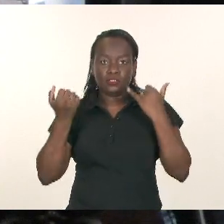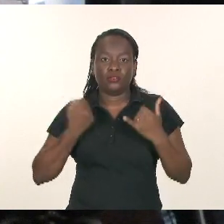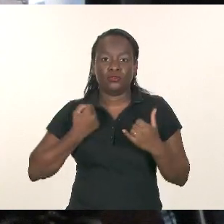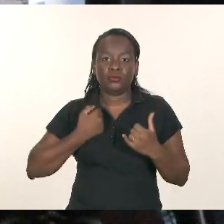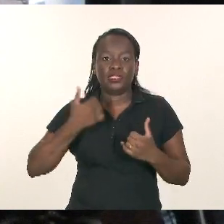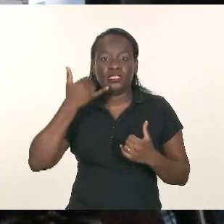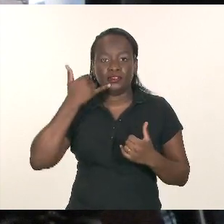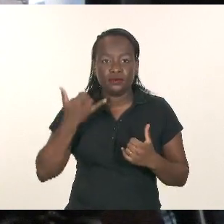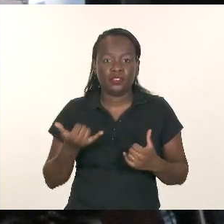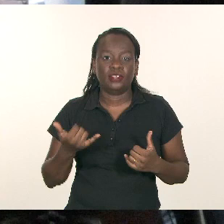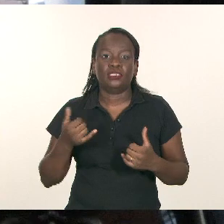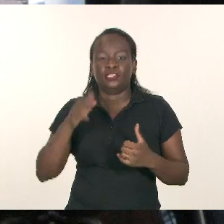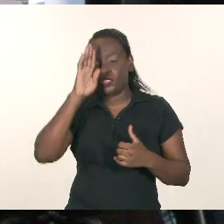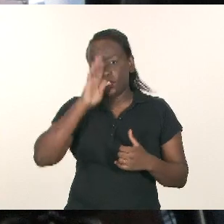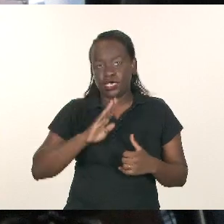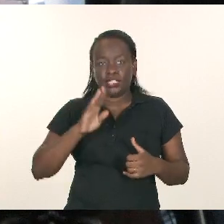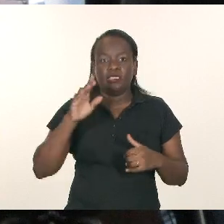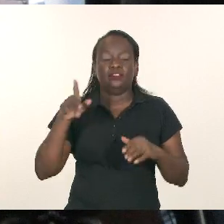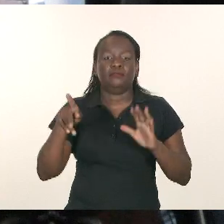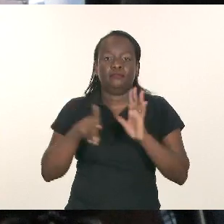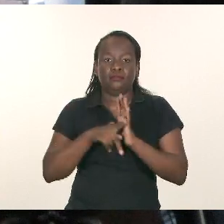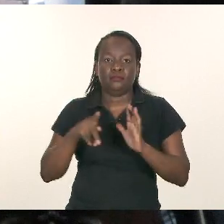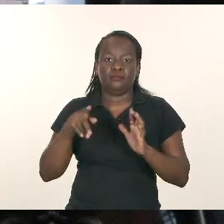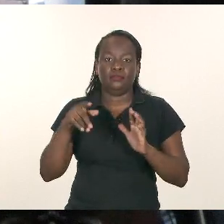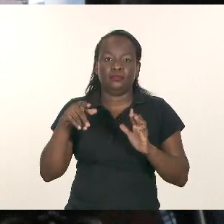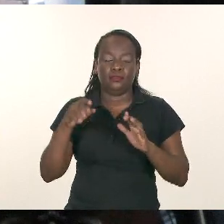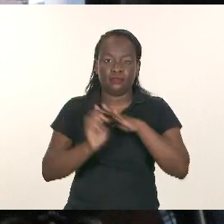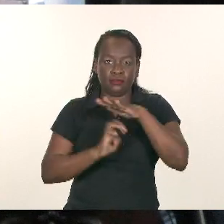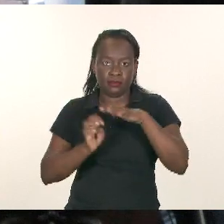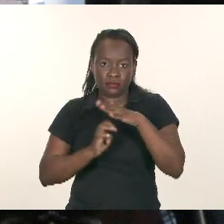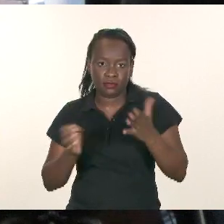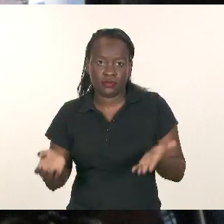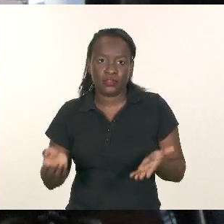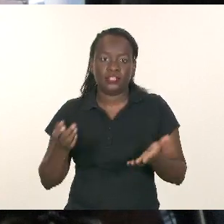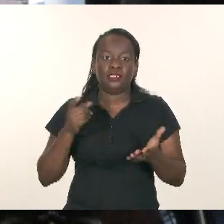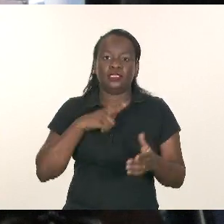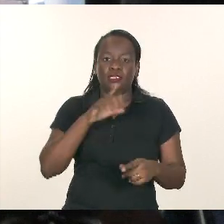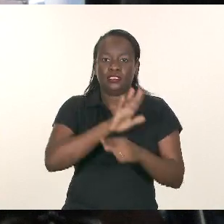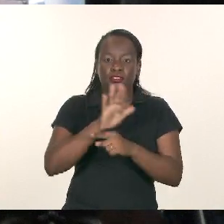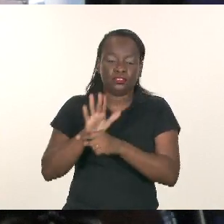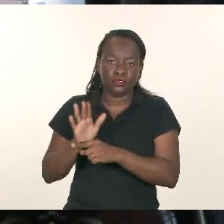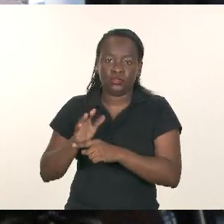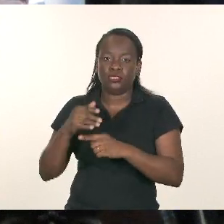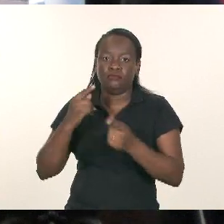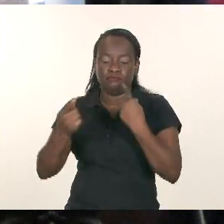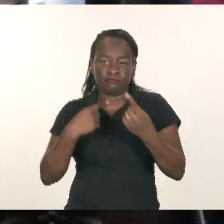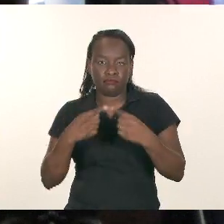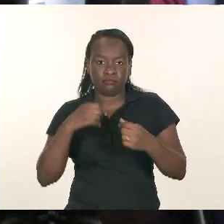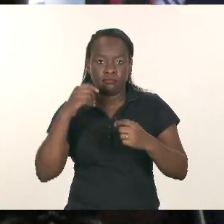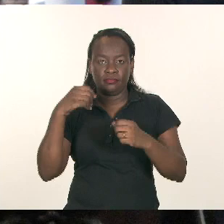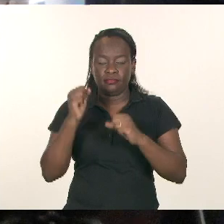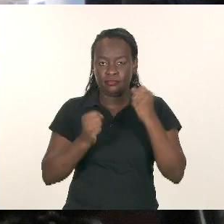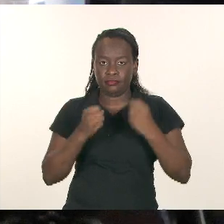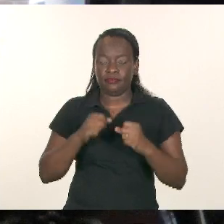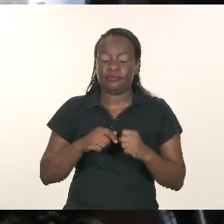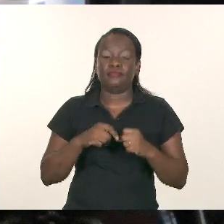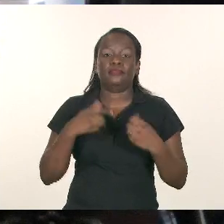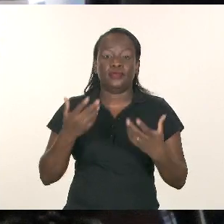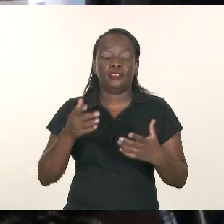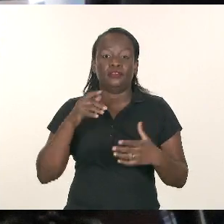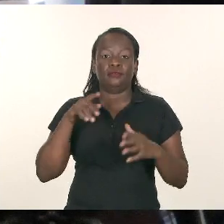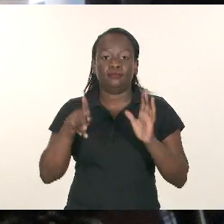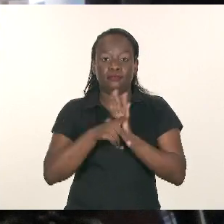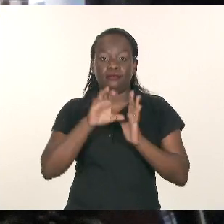de telefone gratuito da Central de Atendimento das concessionárias que exploram as rodovias estaduais na forma que menciona. Parecer da Comissão de Constituição e Justiça